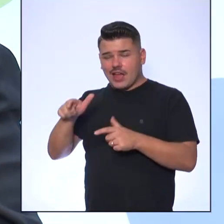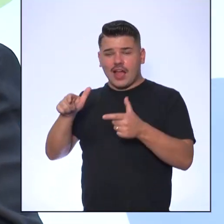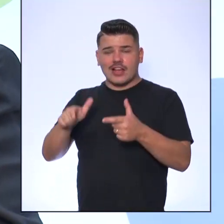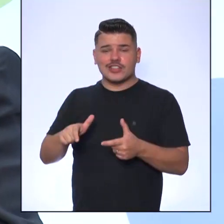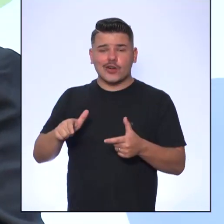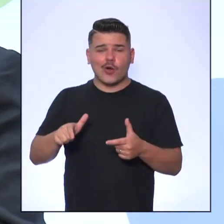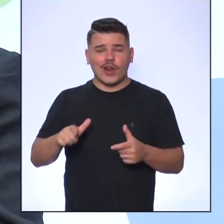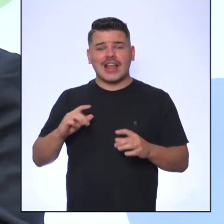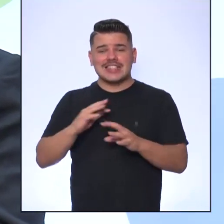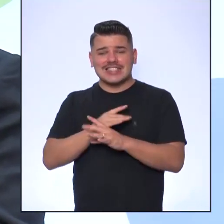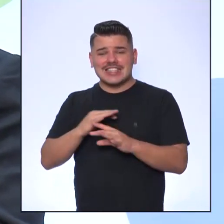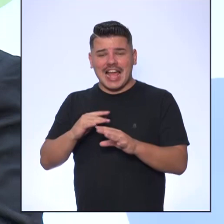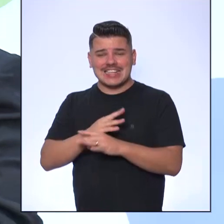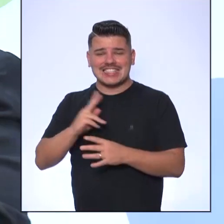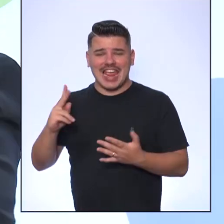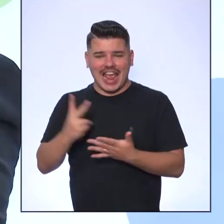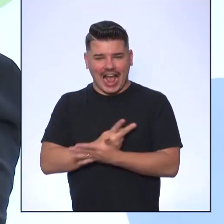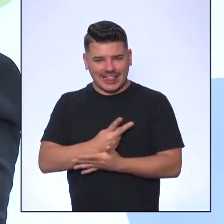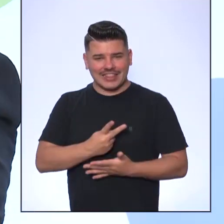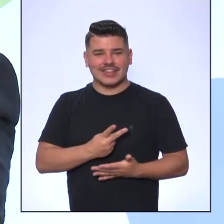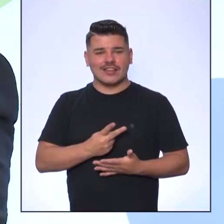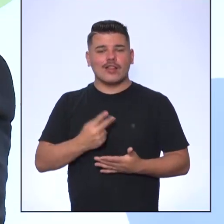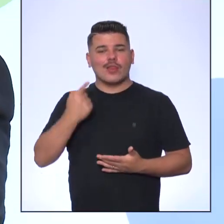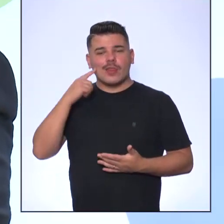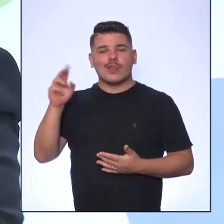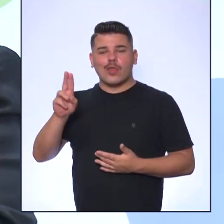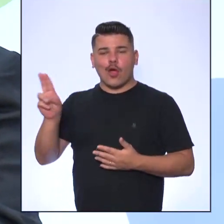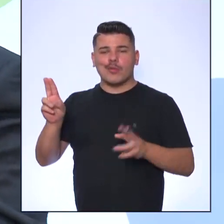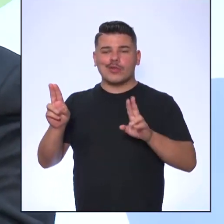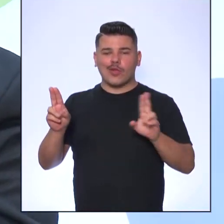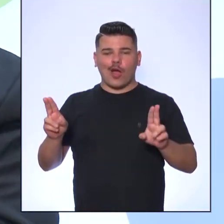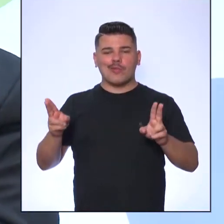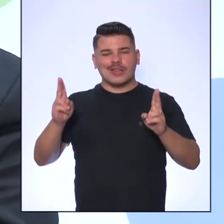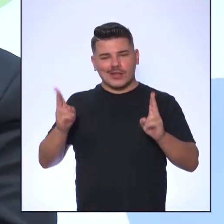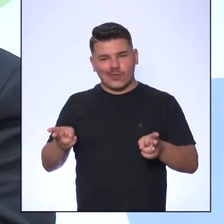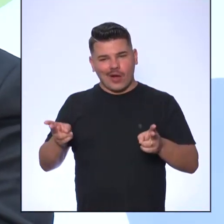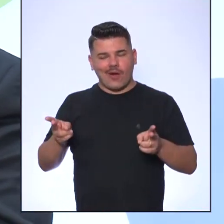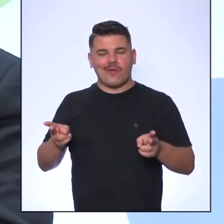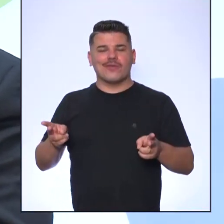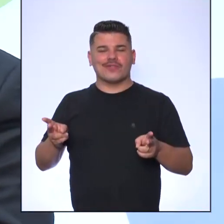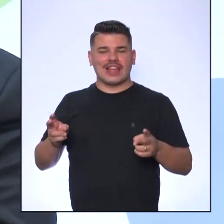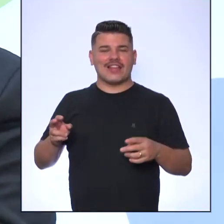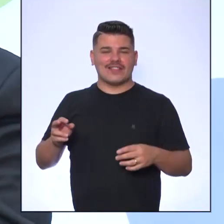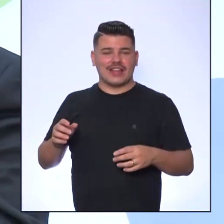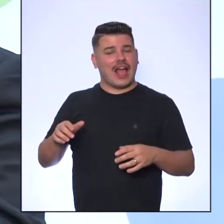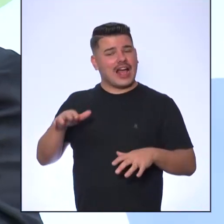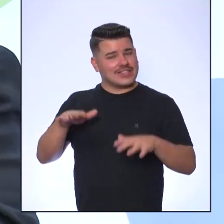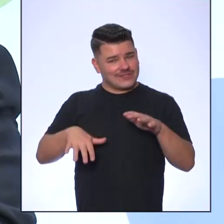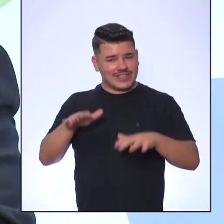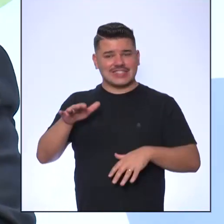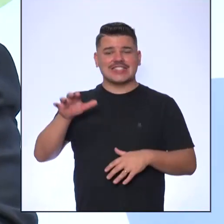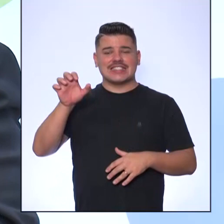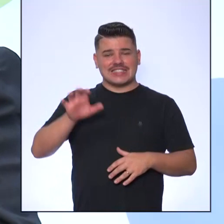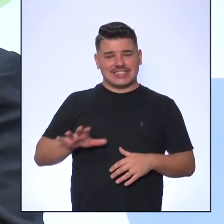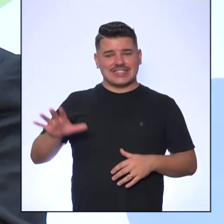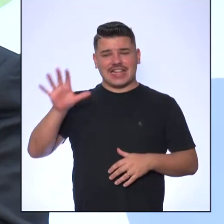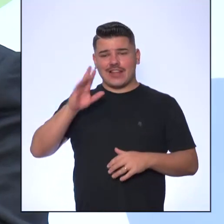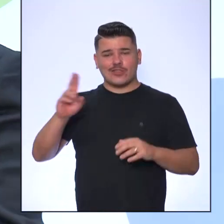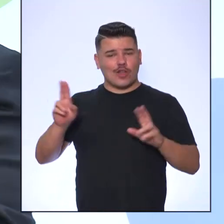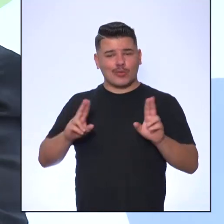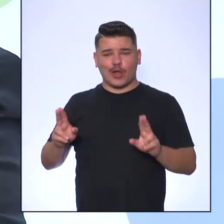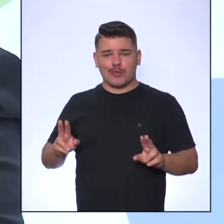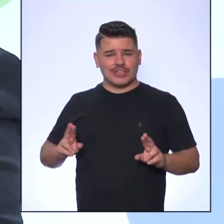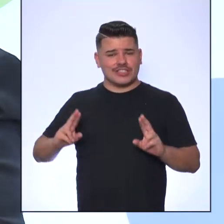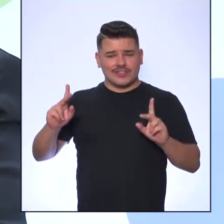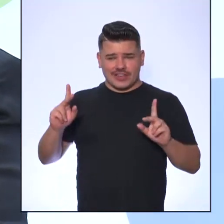né? Ele foi lá e marcou, tem municípios com o mesmo nome, em unidades da federação, ou seja, nos estados, né? Então,